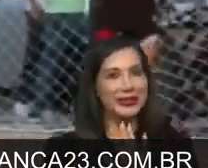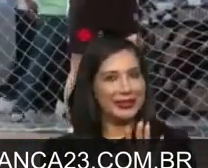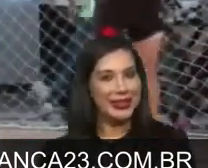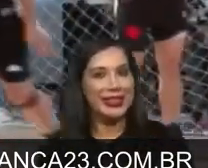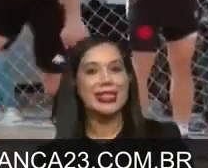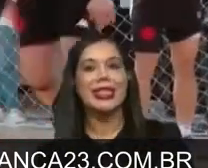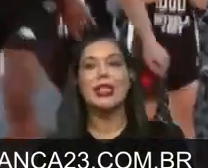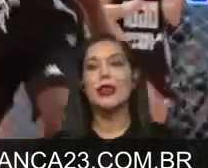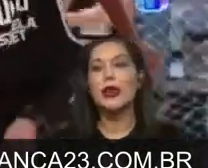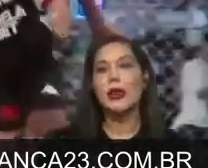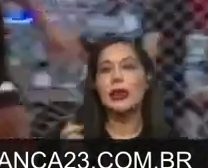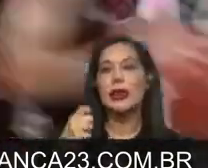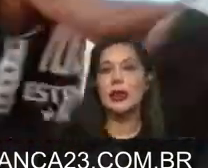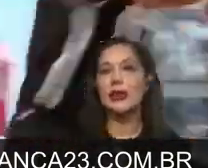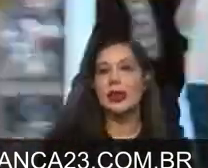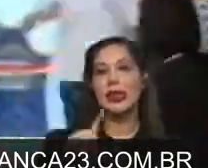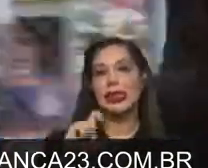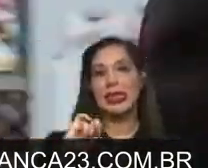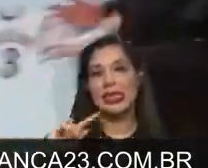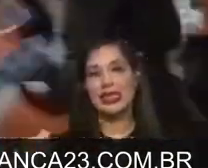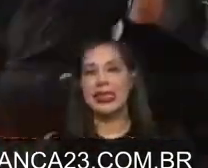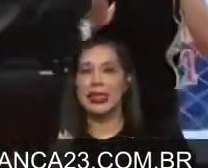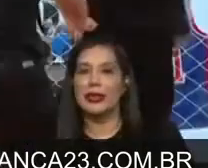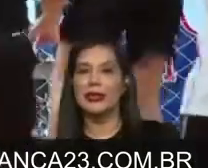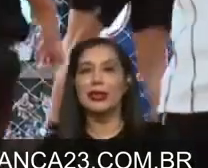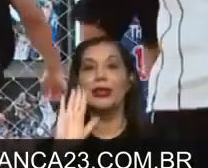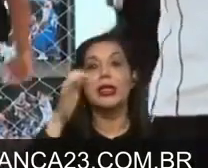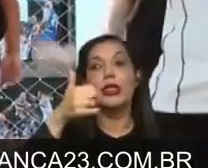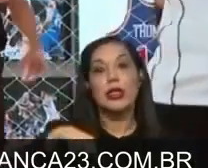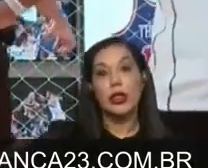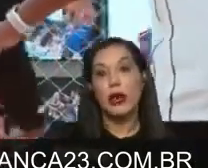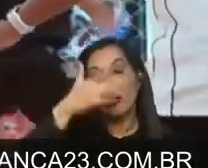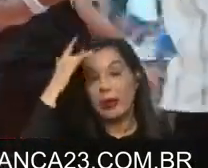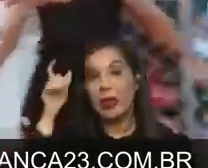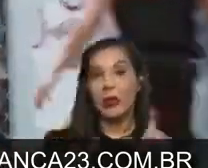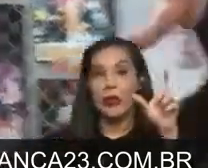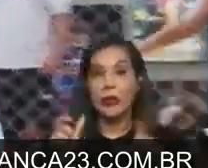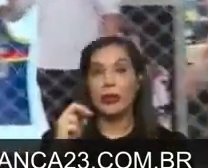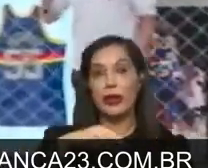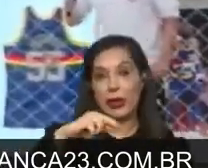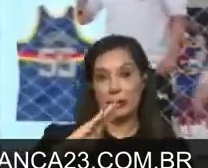de Basquete anunciou que, com 19 participantes, o NBB